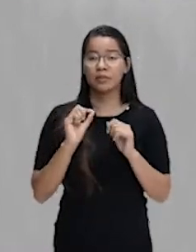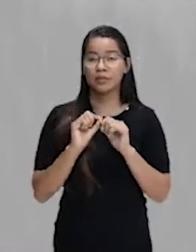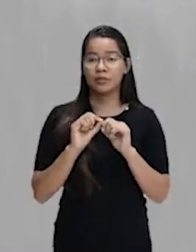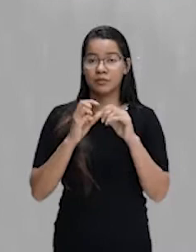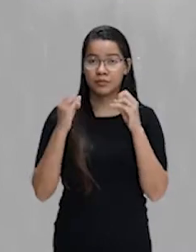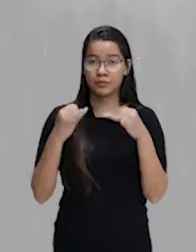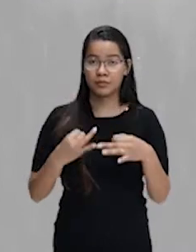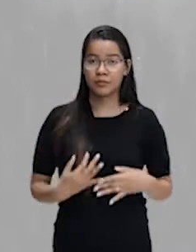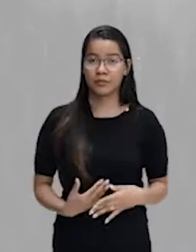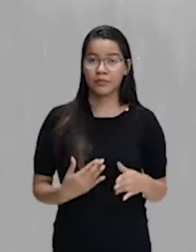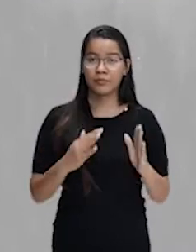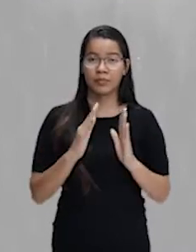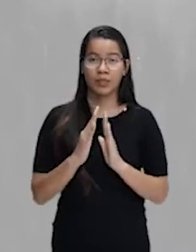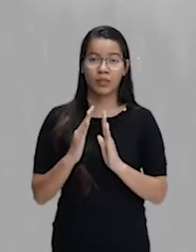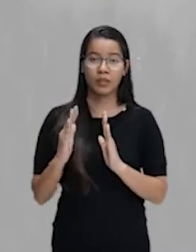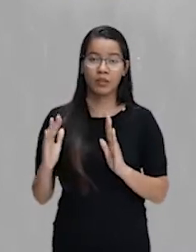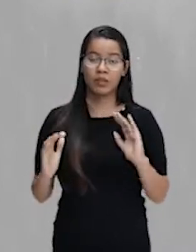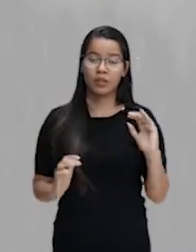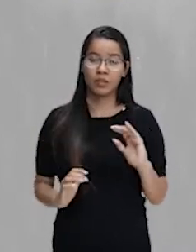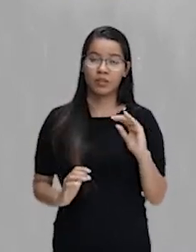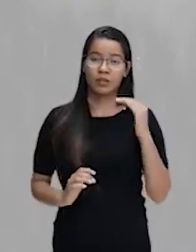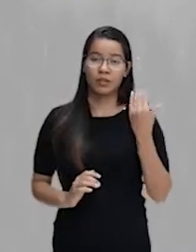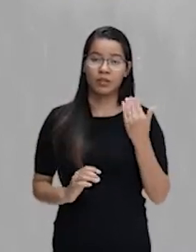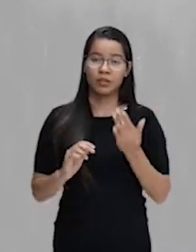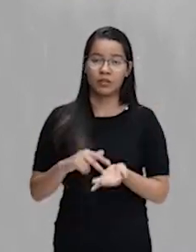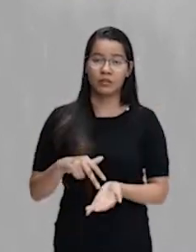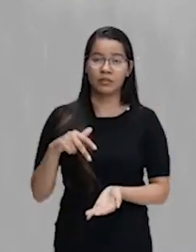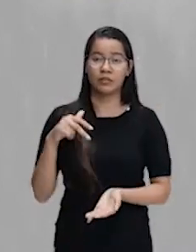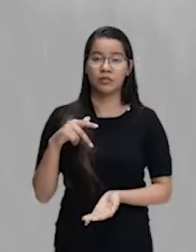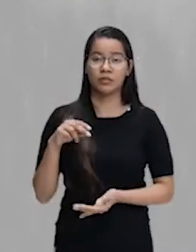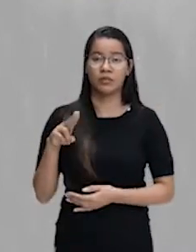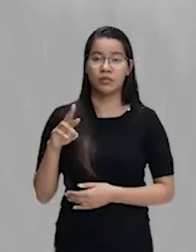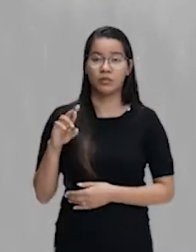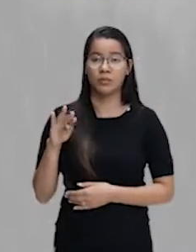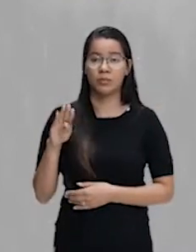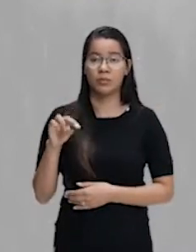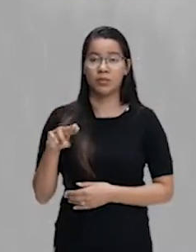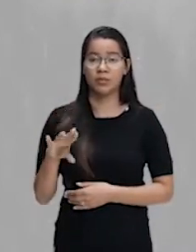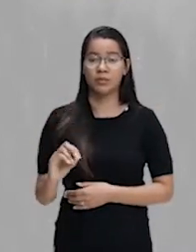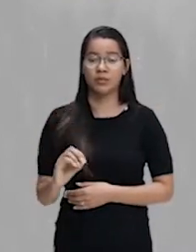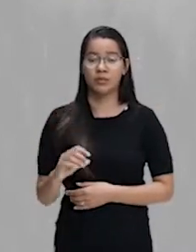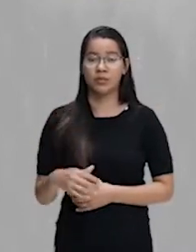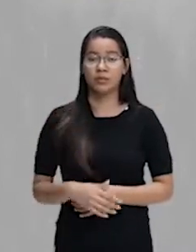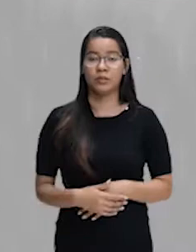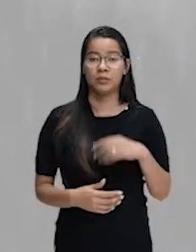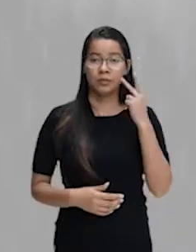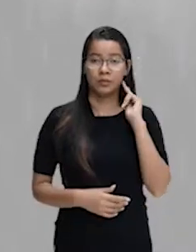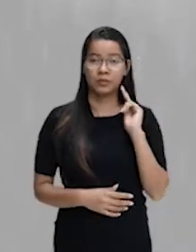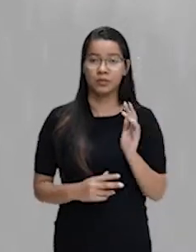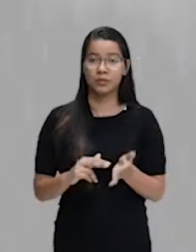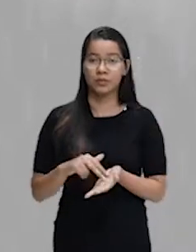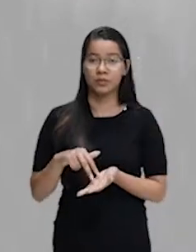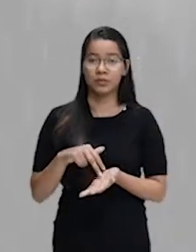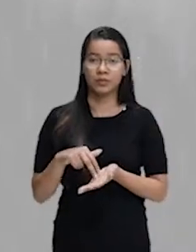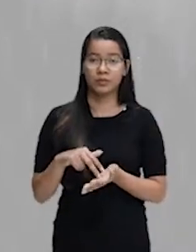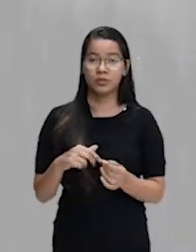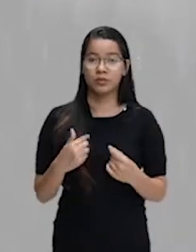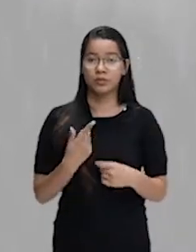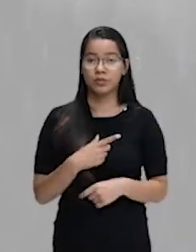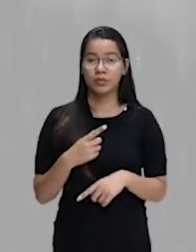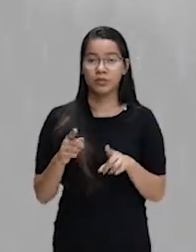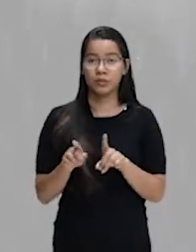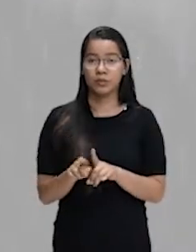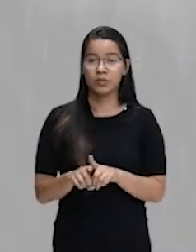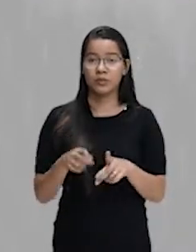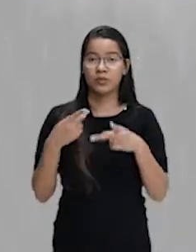faces desse renascimento urbano ou dessa rearticulação urbana, para consolidar isso, iremos falar